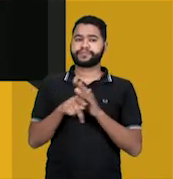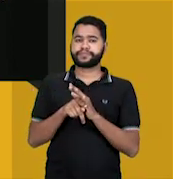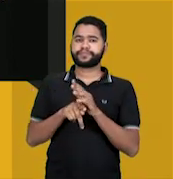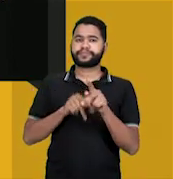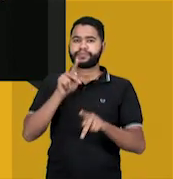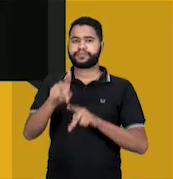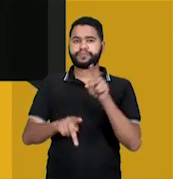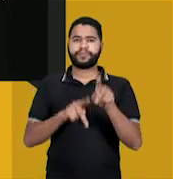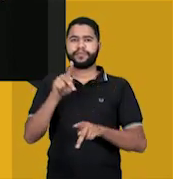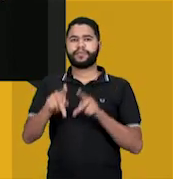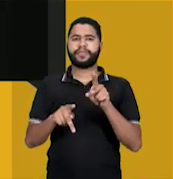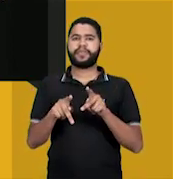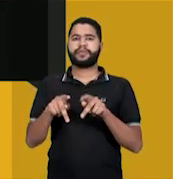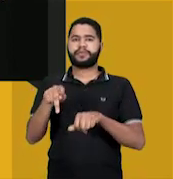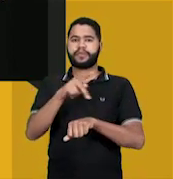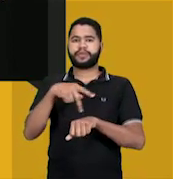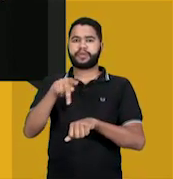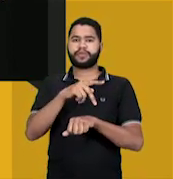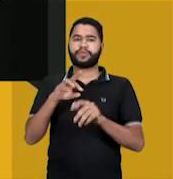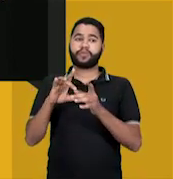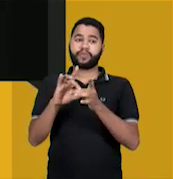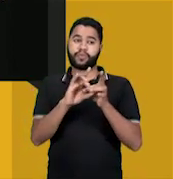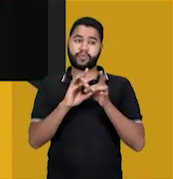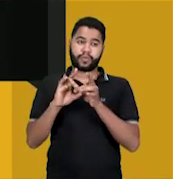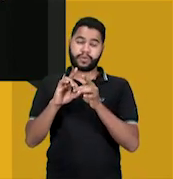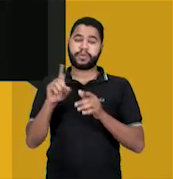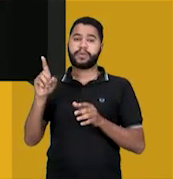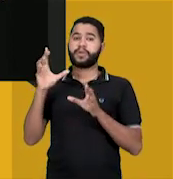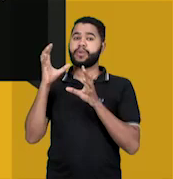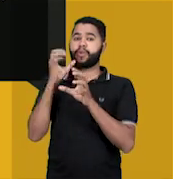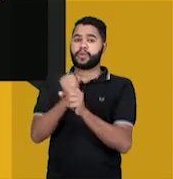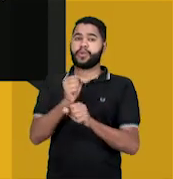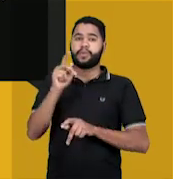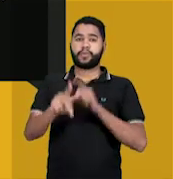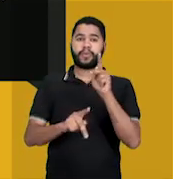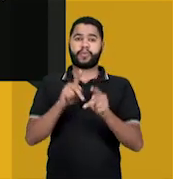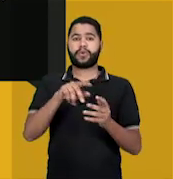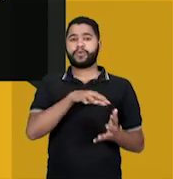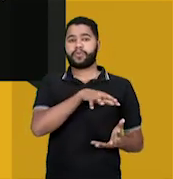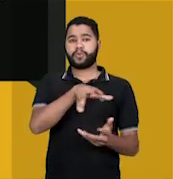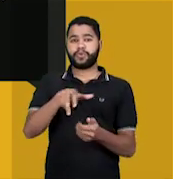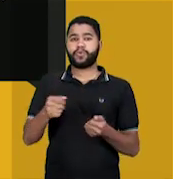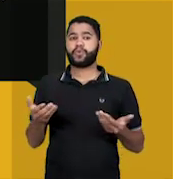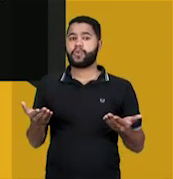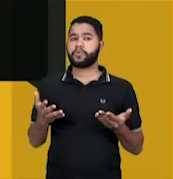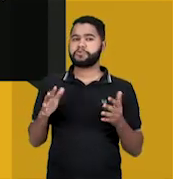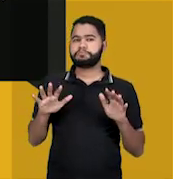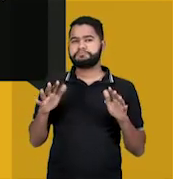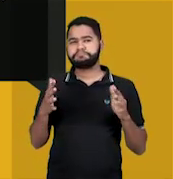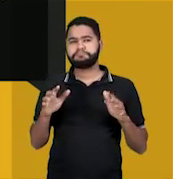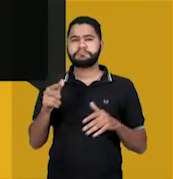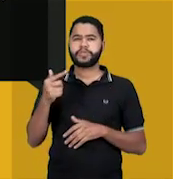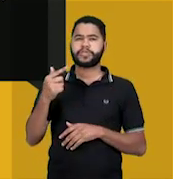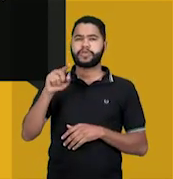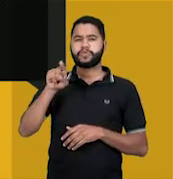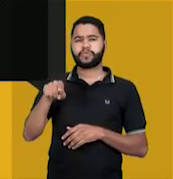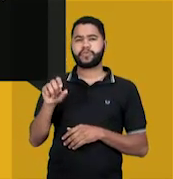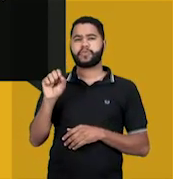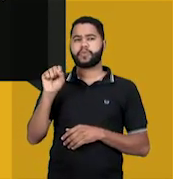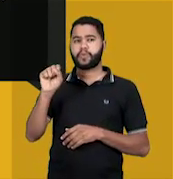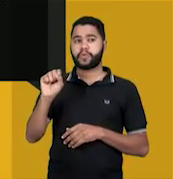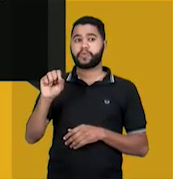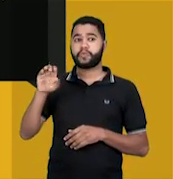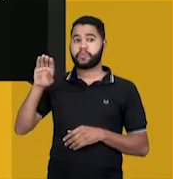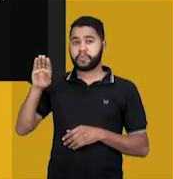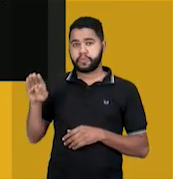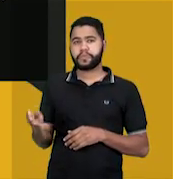das Nações Unidas, né? No caso aí, calcula que a população mundial hoje gira em torno de 7,8